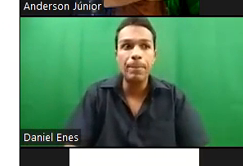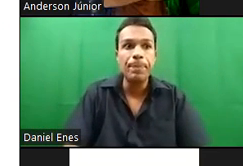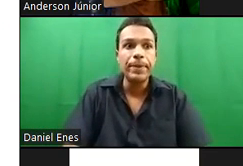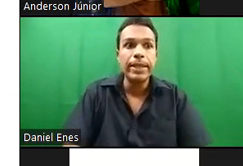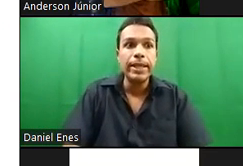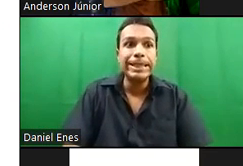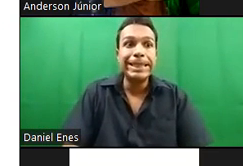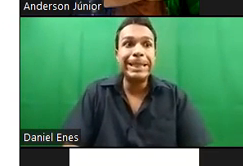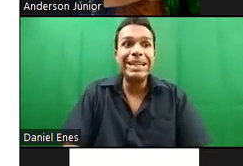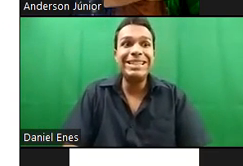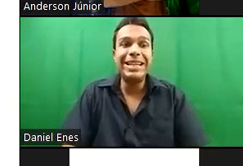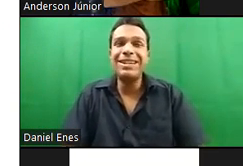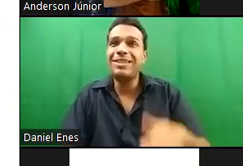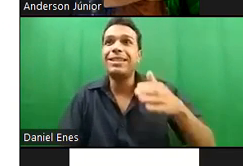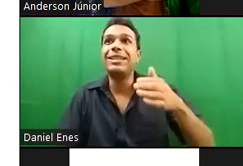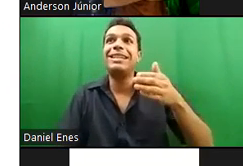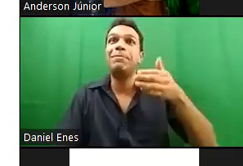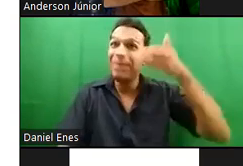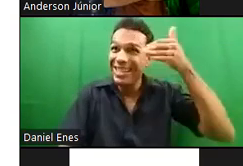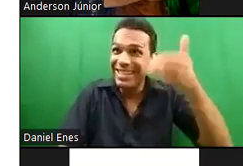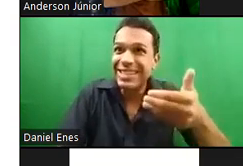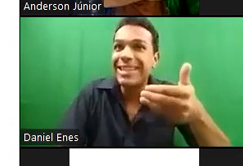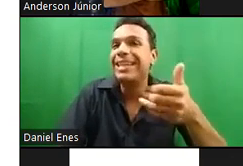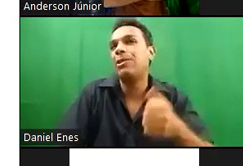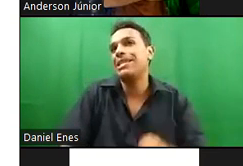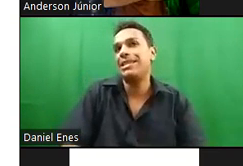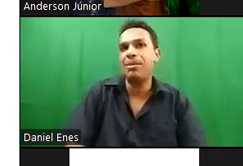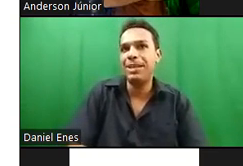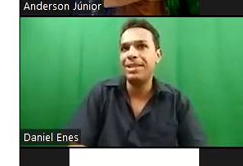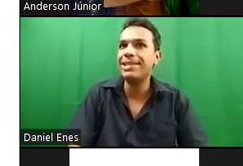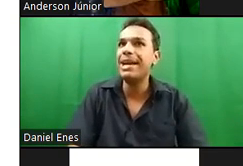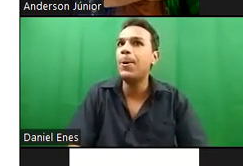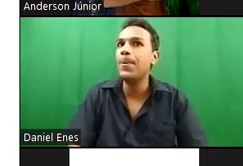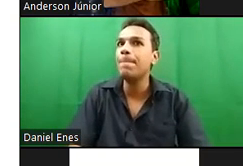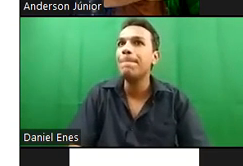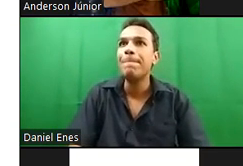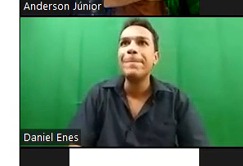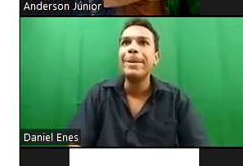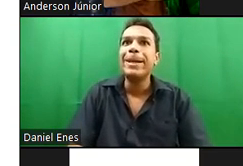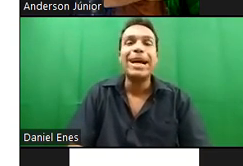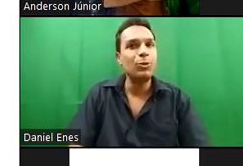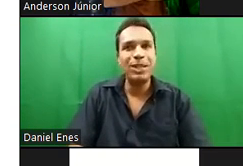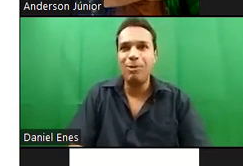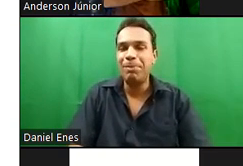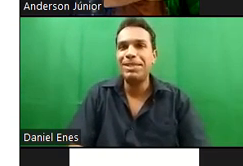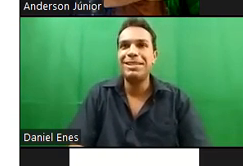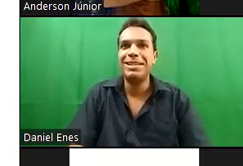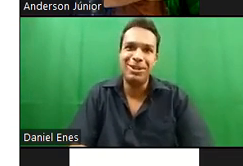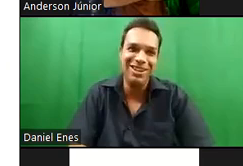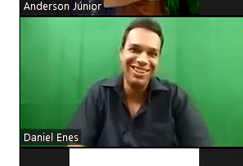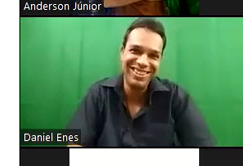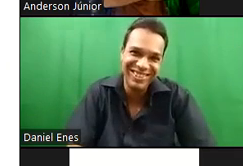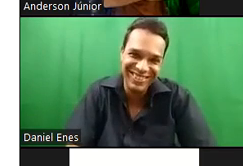professor, tem gente que precisa que a aula seja presencial. Cara, eu odeio aula